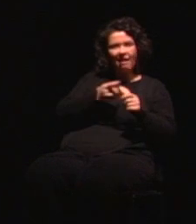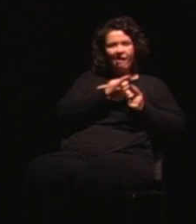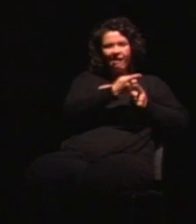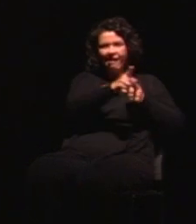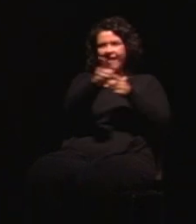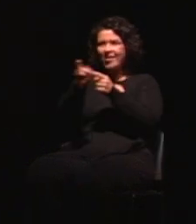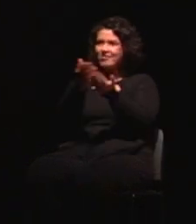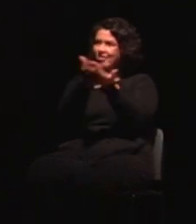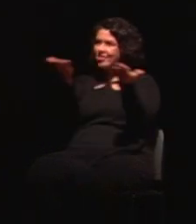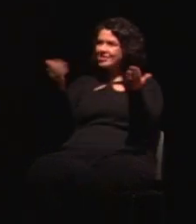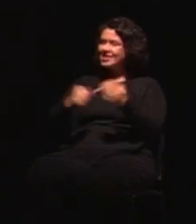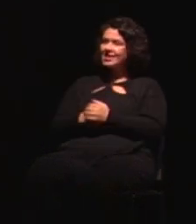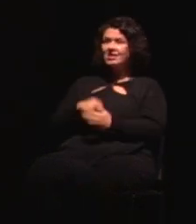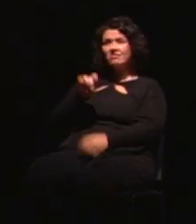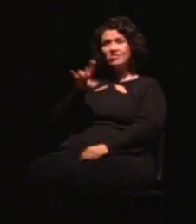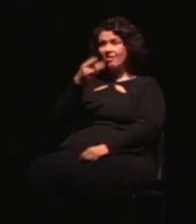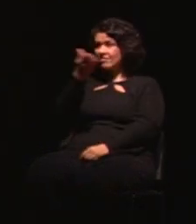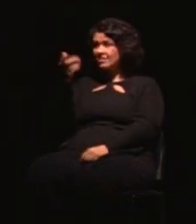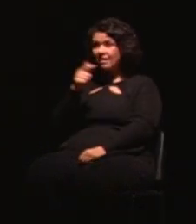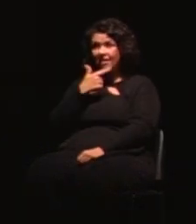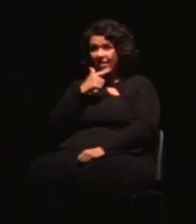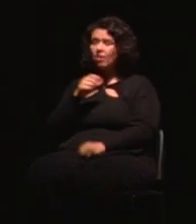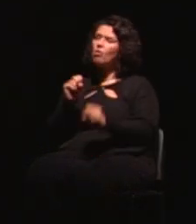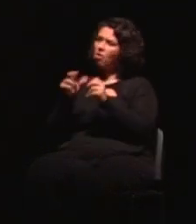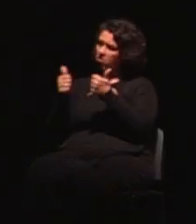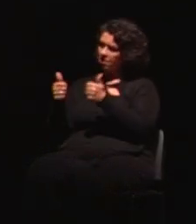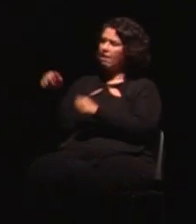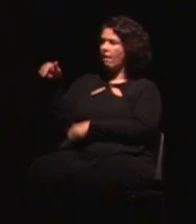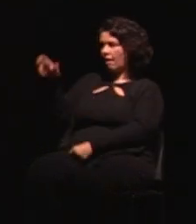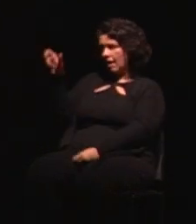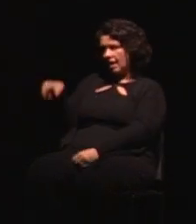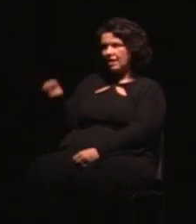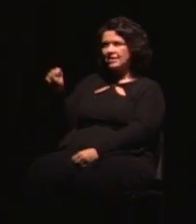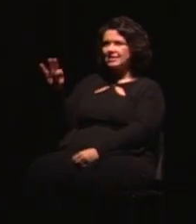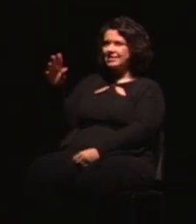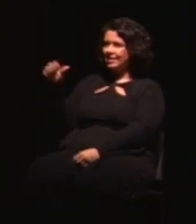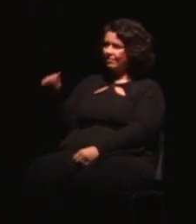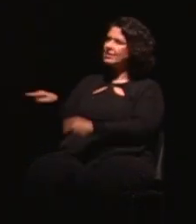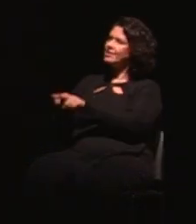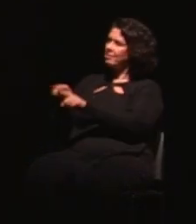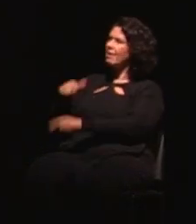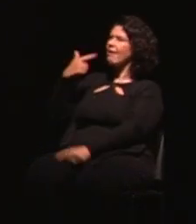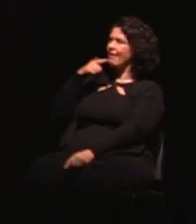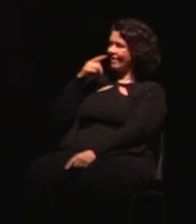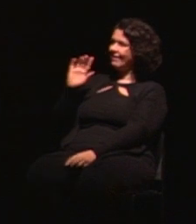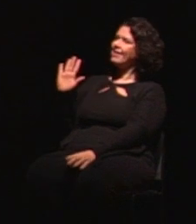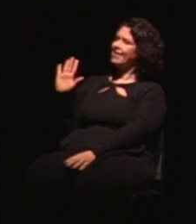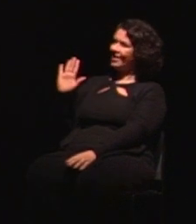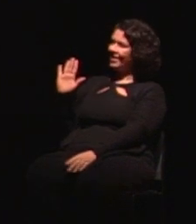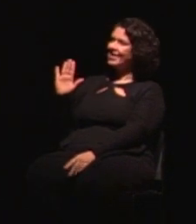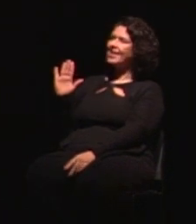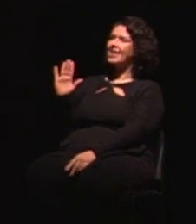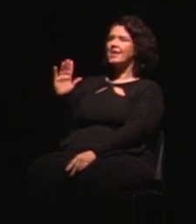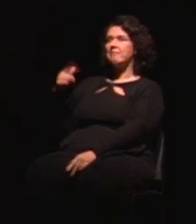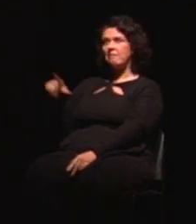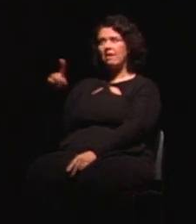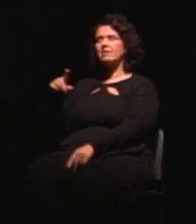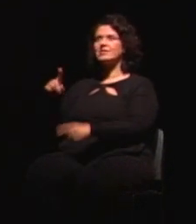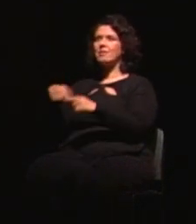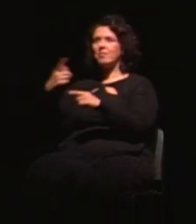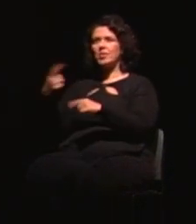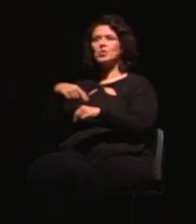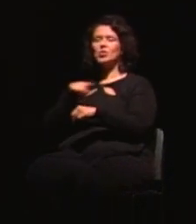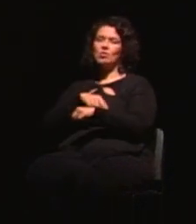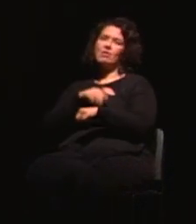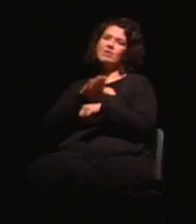E aí todo mundo só dá... A Estefânia ria também, mas ela ria e vinha. E depois a gente fazia